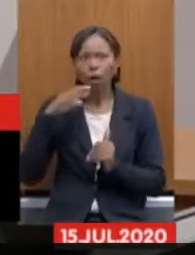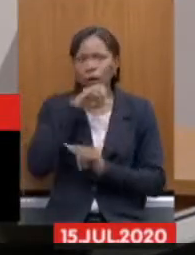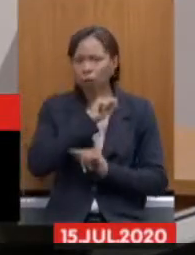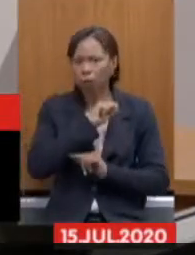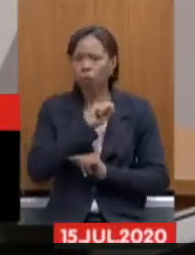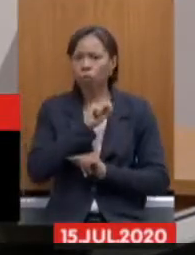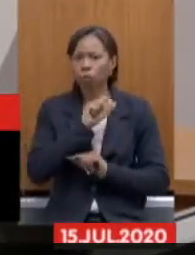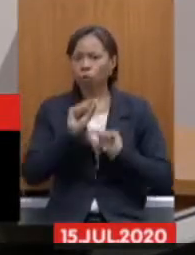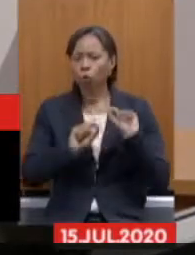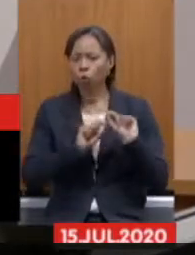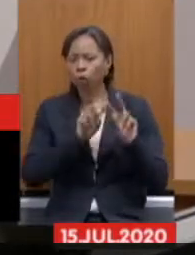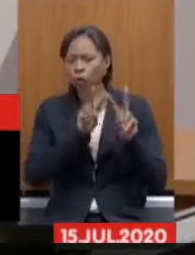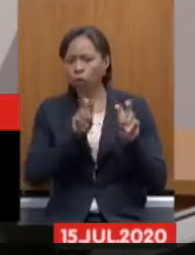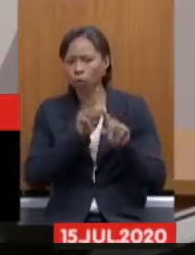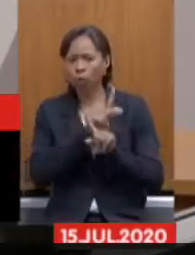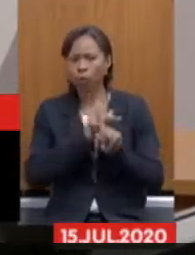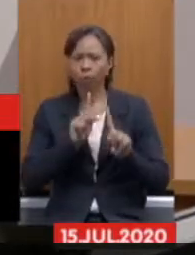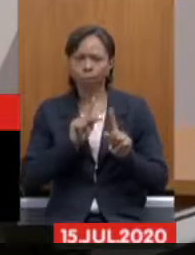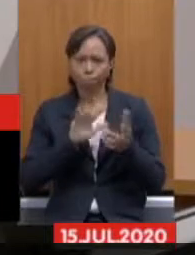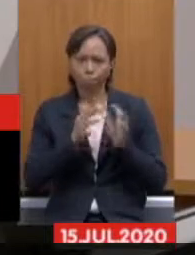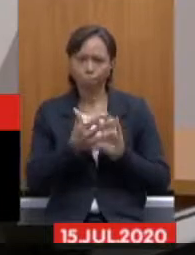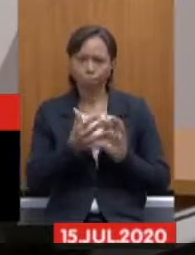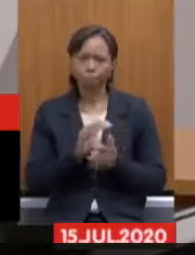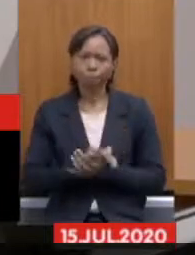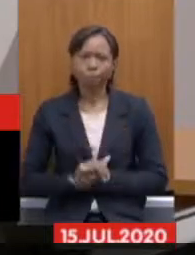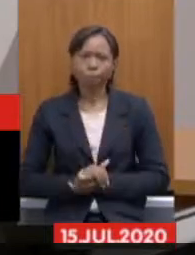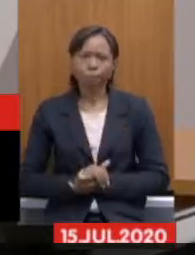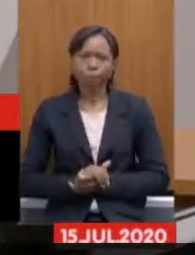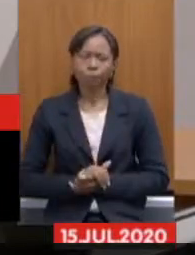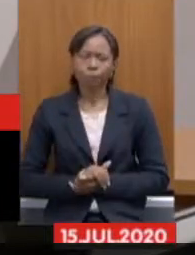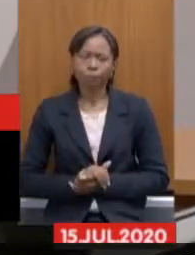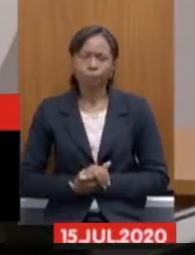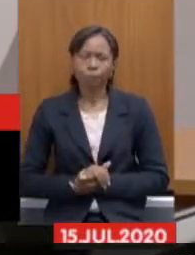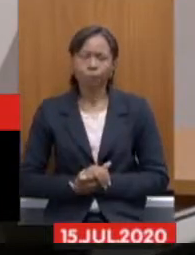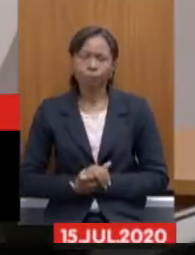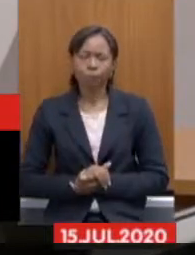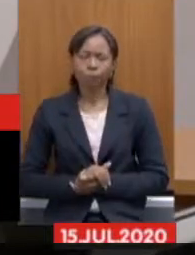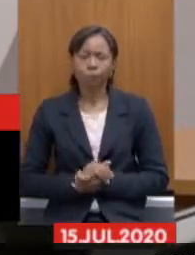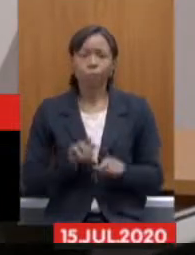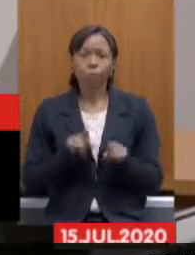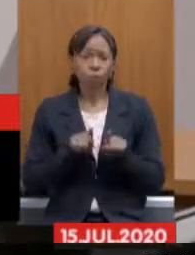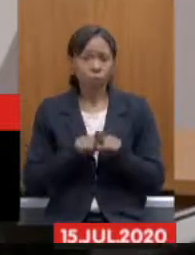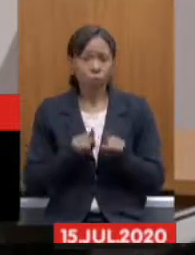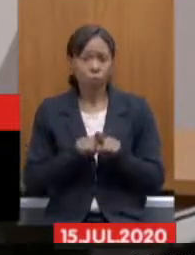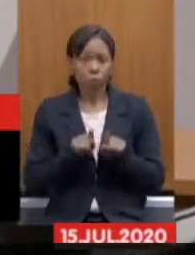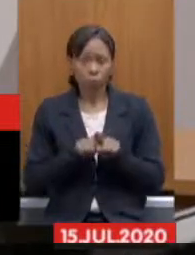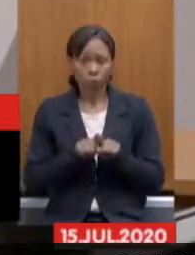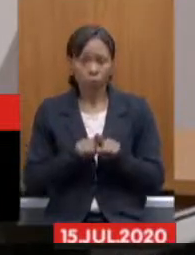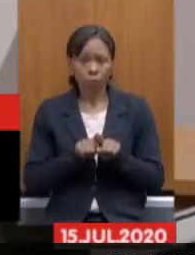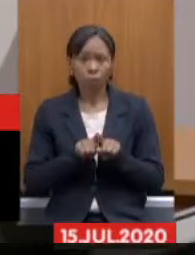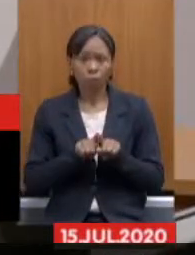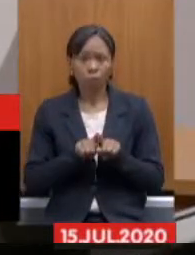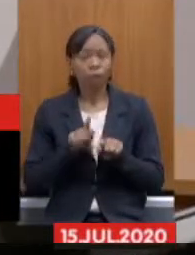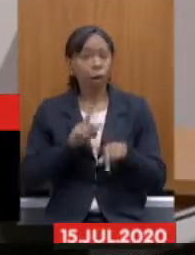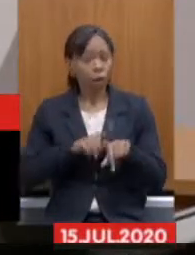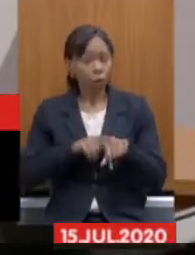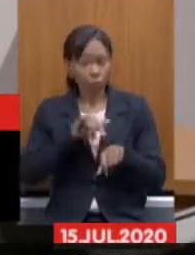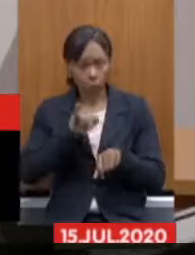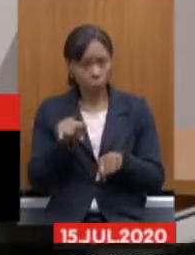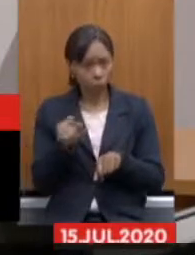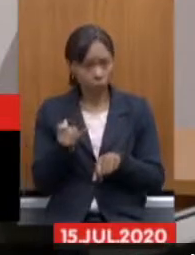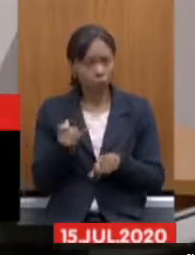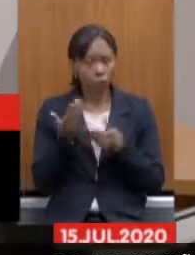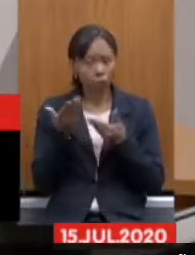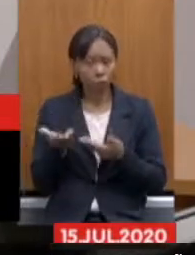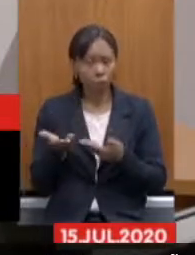dessa situação da reforma previdenciária é e oportunizar também a presença de ter dado a oportunidade essa